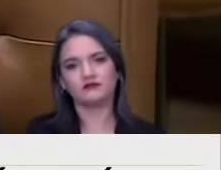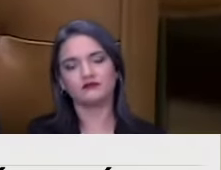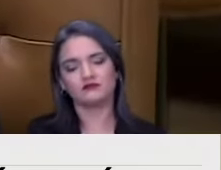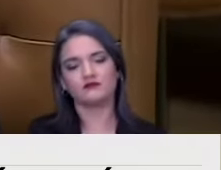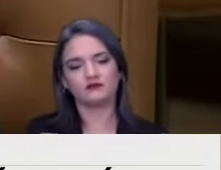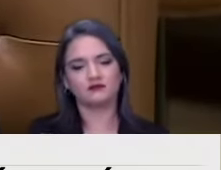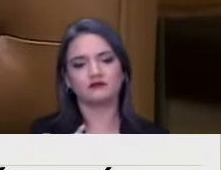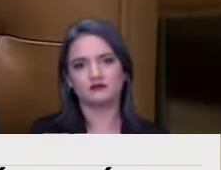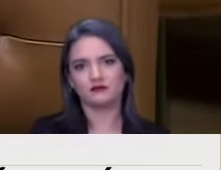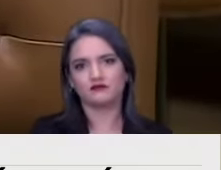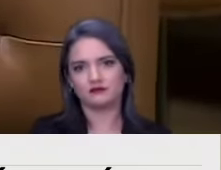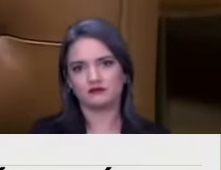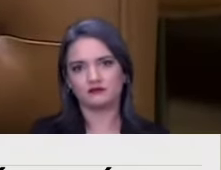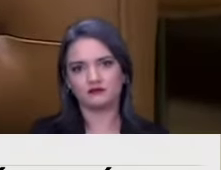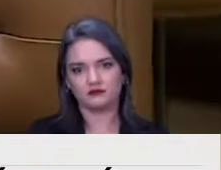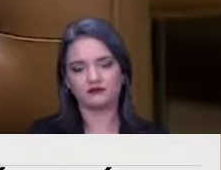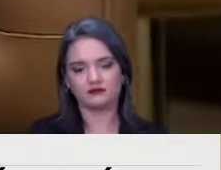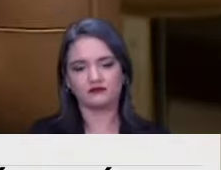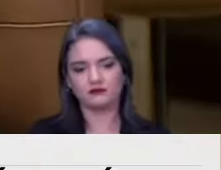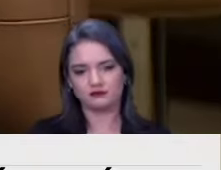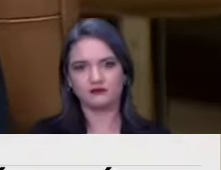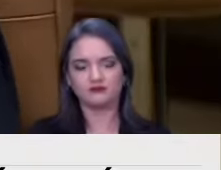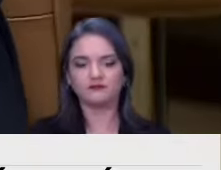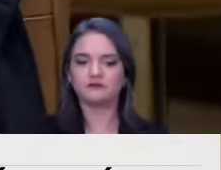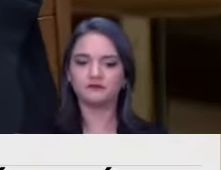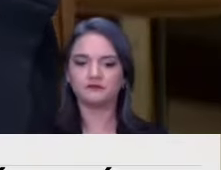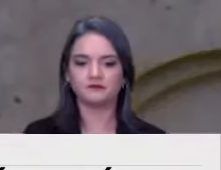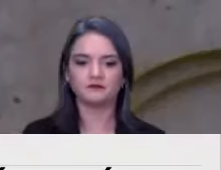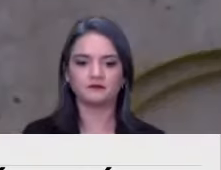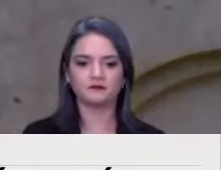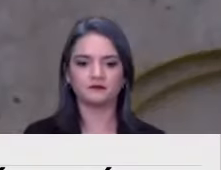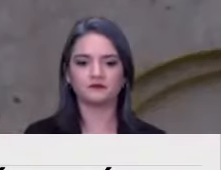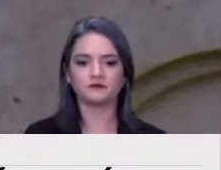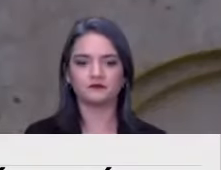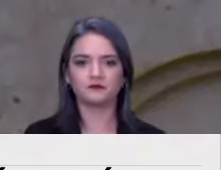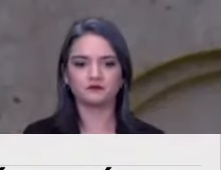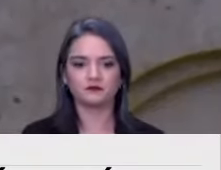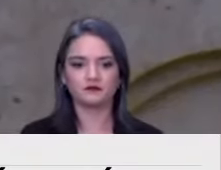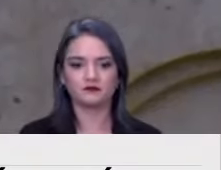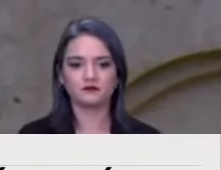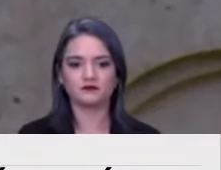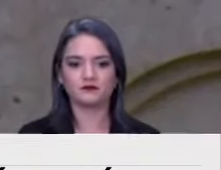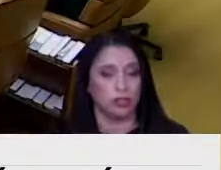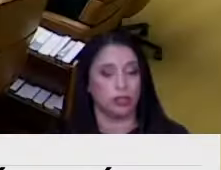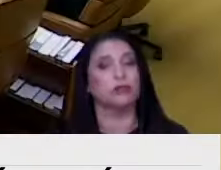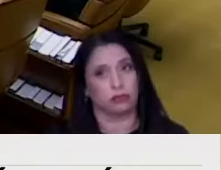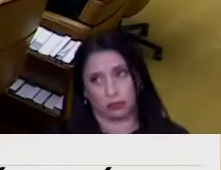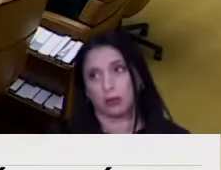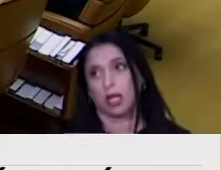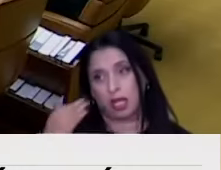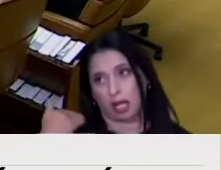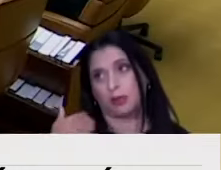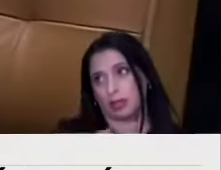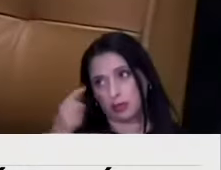policiais. Favalho, os ministros do Supremo Tribunal Federal, no entanto, decidiram que é preciso motivar a abertura de apurações